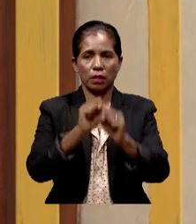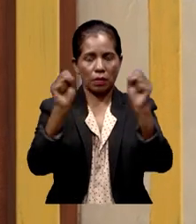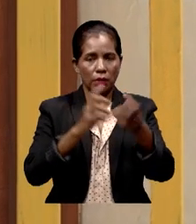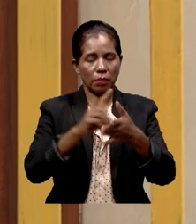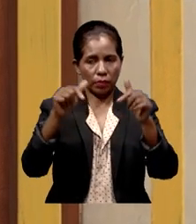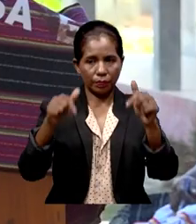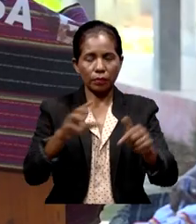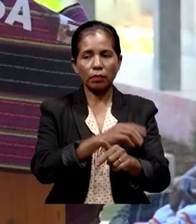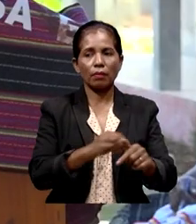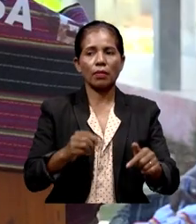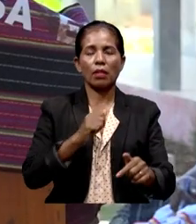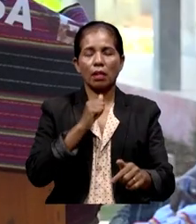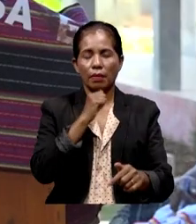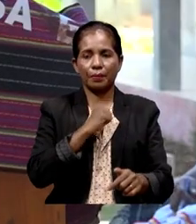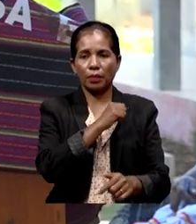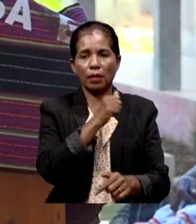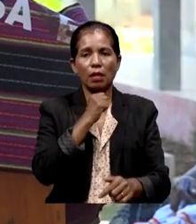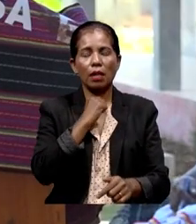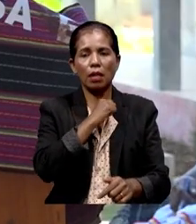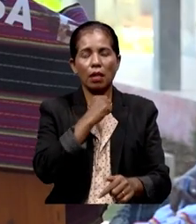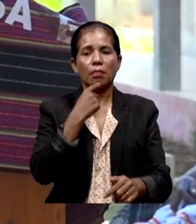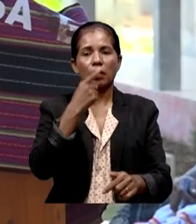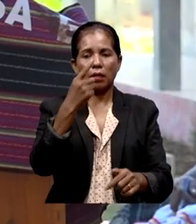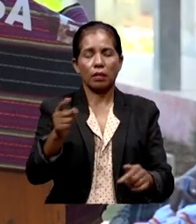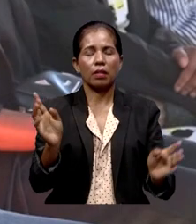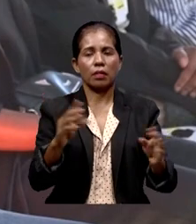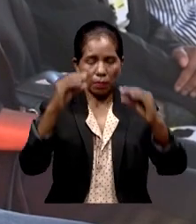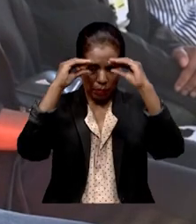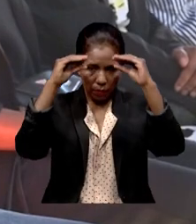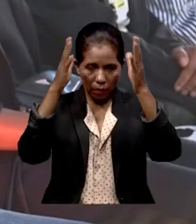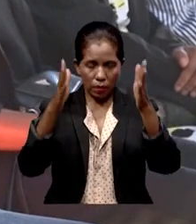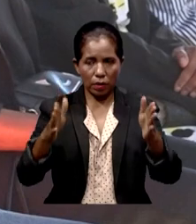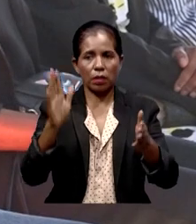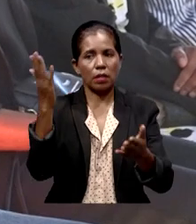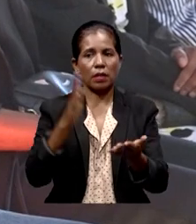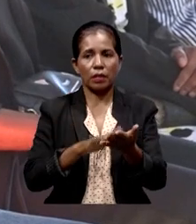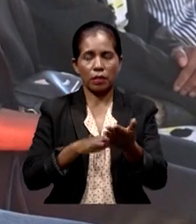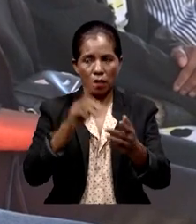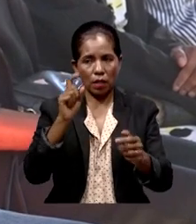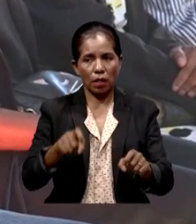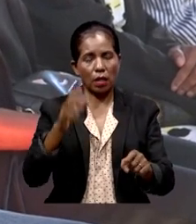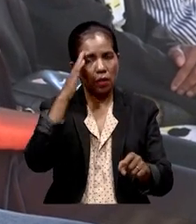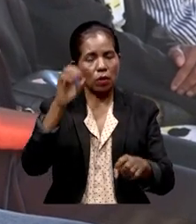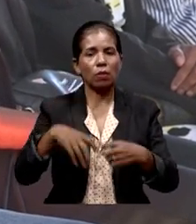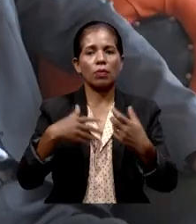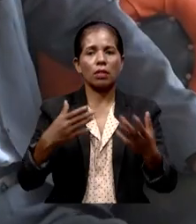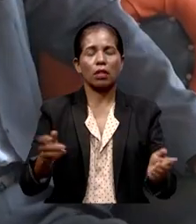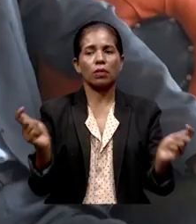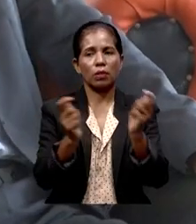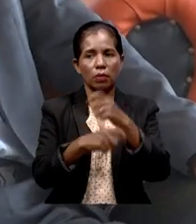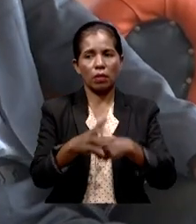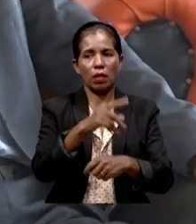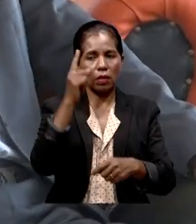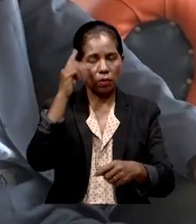ne. E a homilia amo celebrante Carlito Tetila Kahateten, sai manori nain e a escola tem que hatene maneira con aba oinsa atu transforma